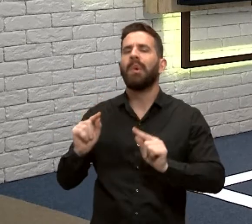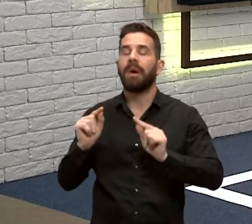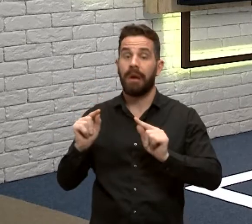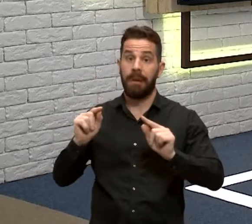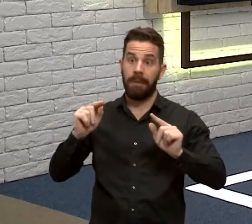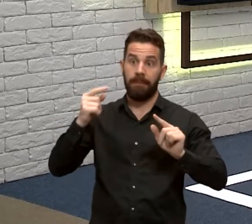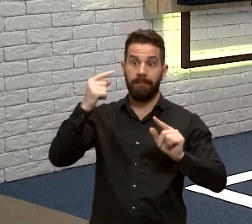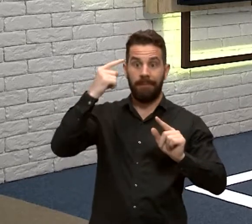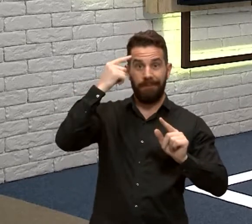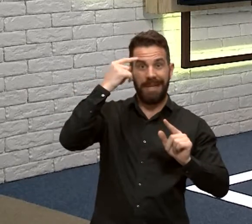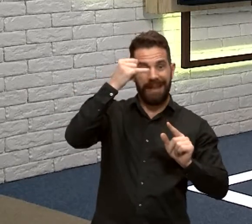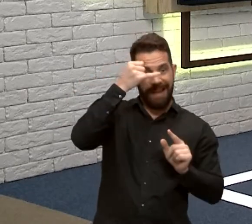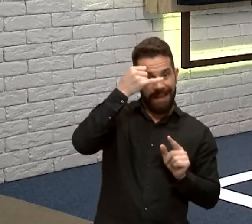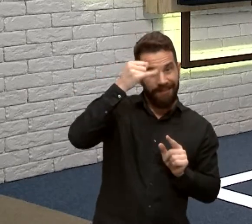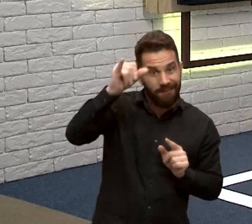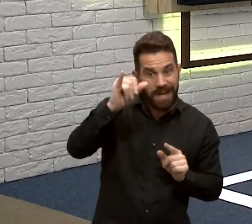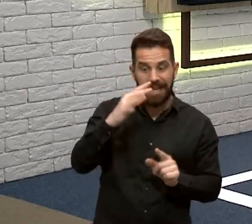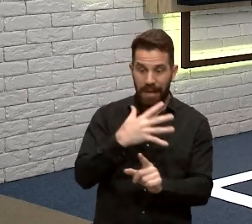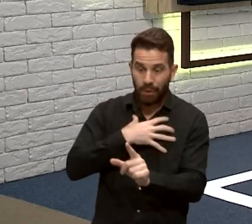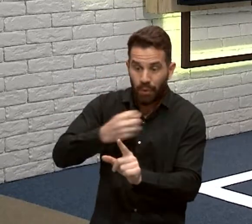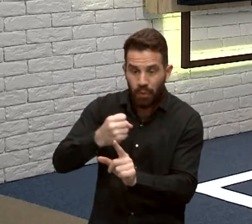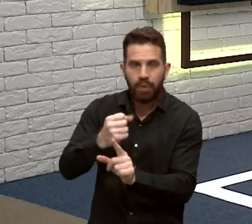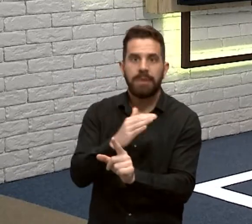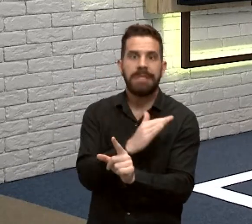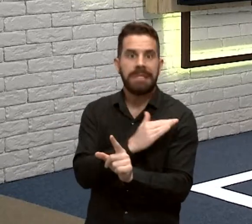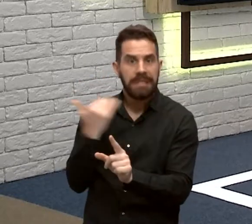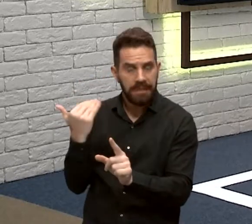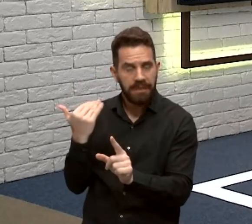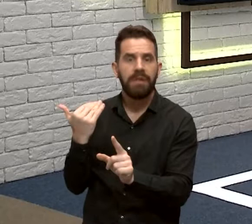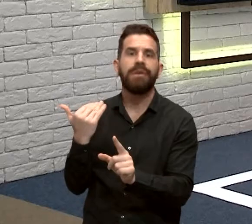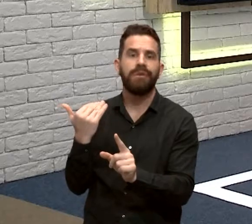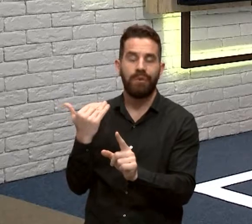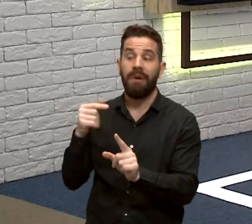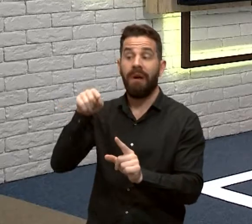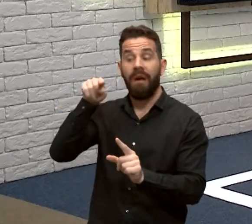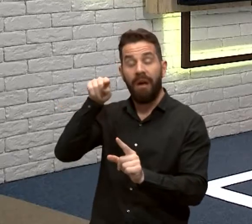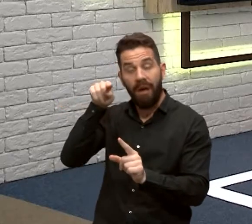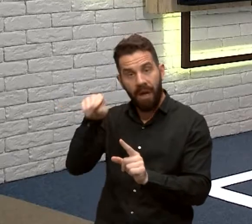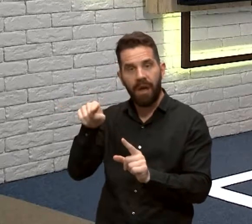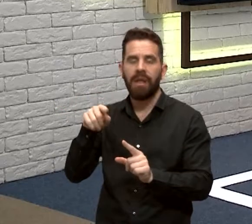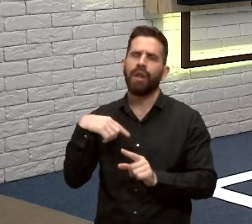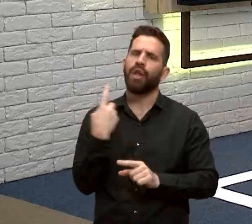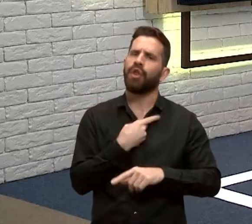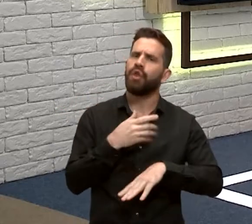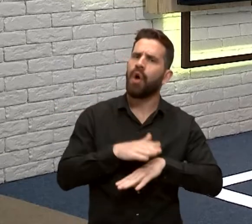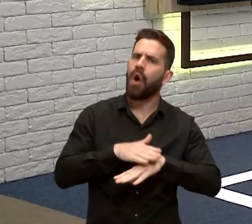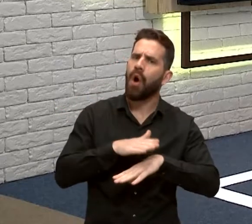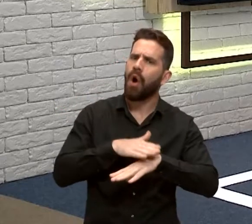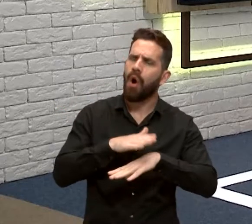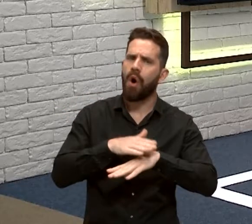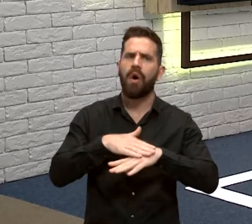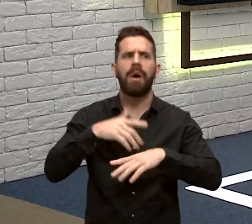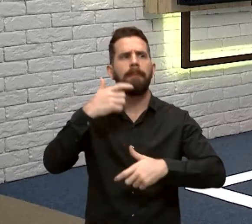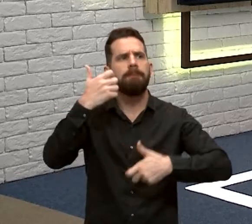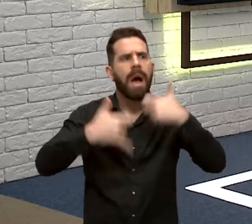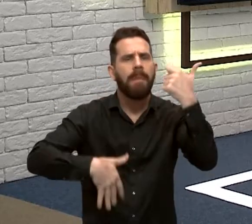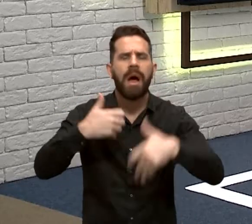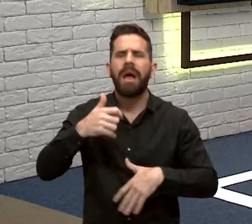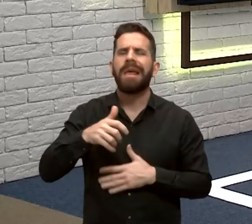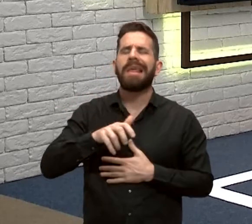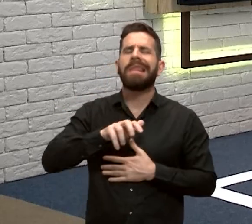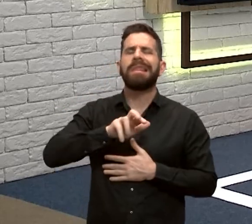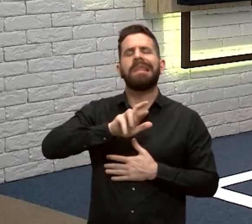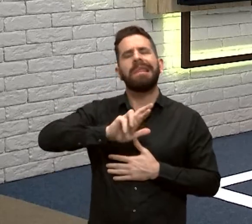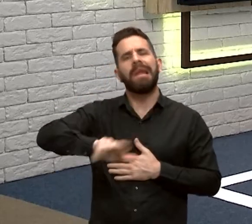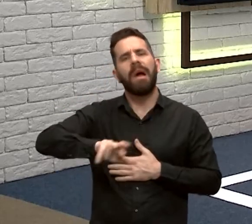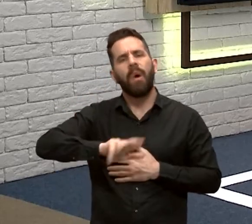eu acho que essa é uma questão que a gente tem que pensar que nós estamos falando não